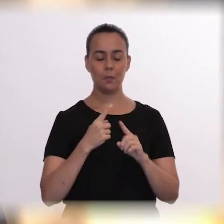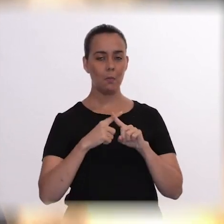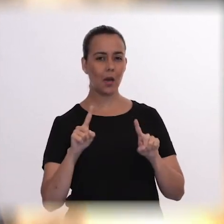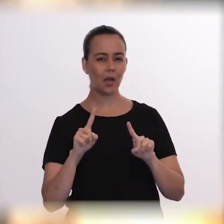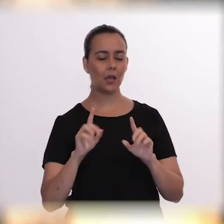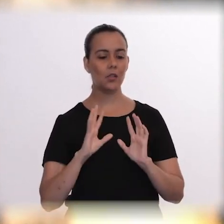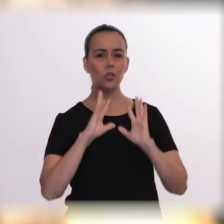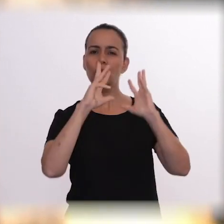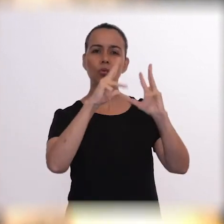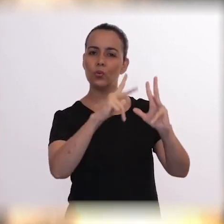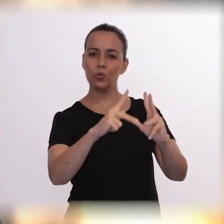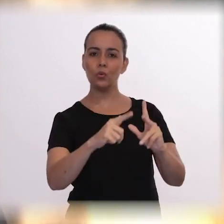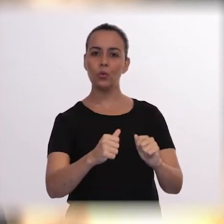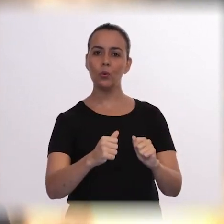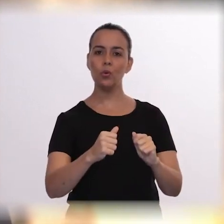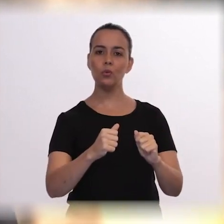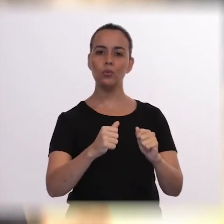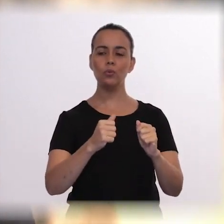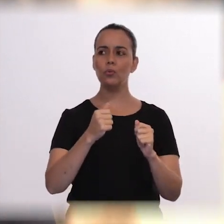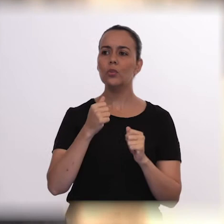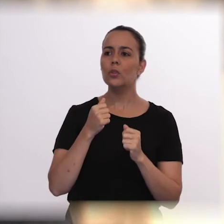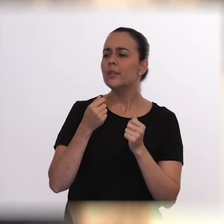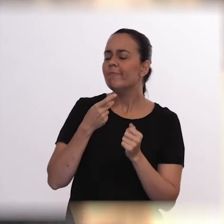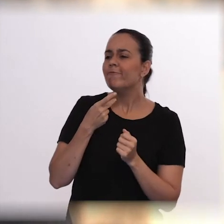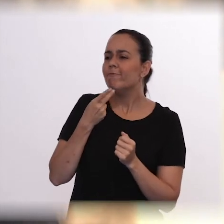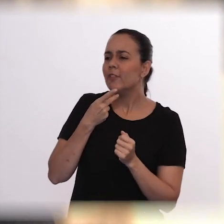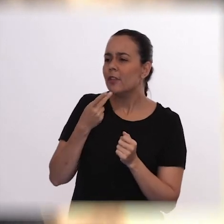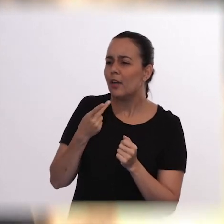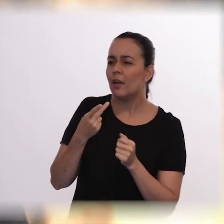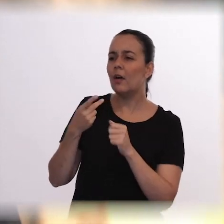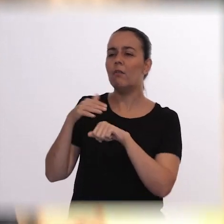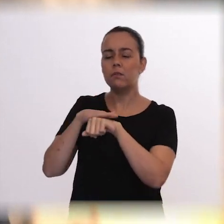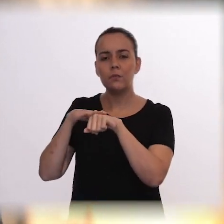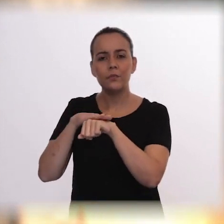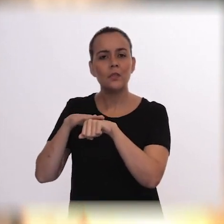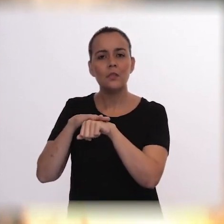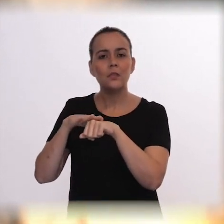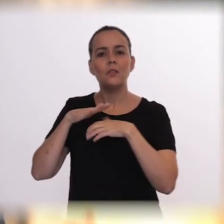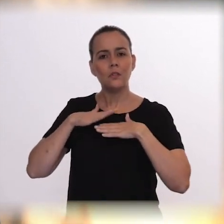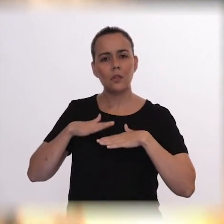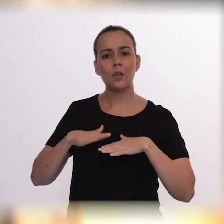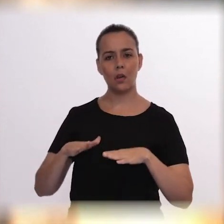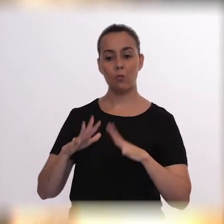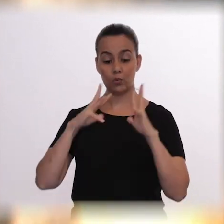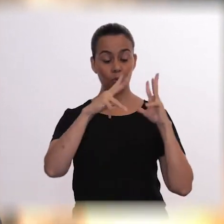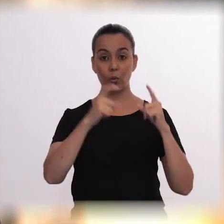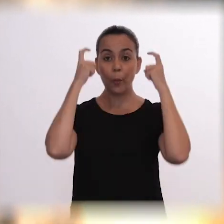todos eles demonstravam assim essa preocupação de que eu estivesse bem.